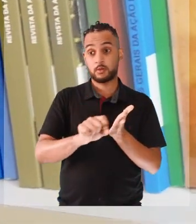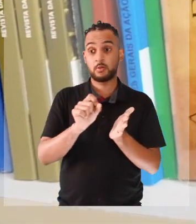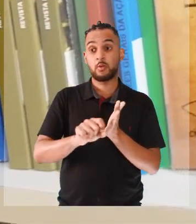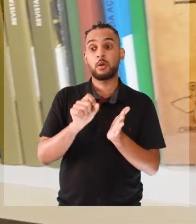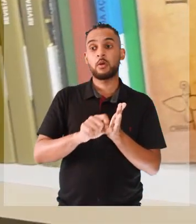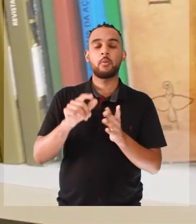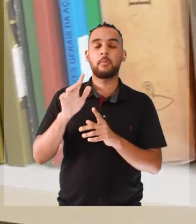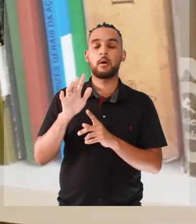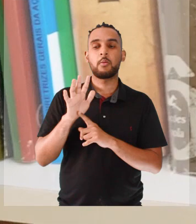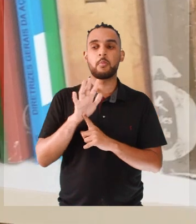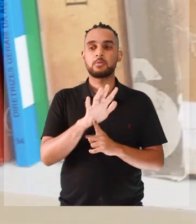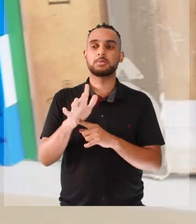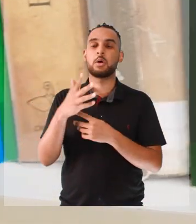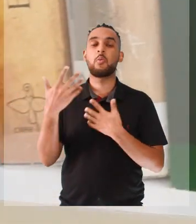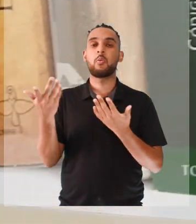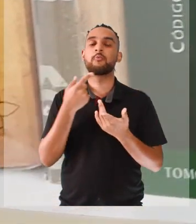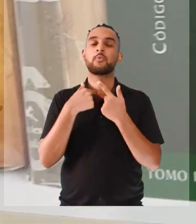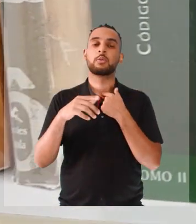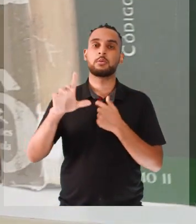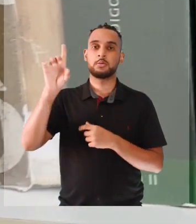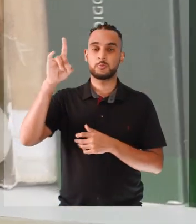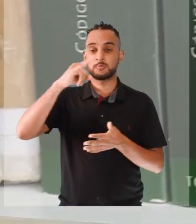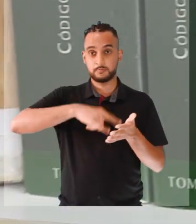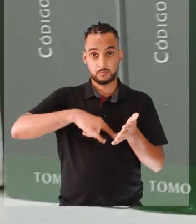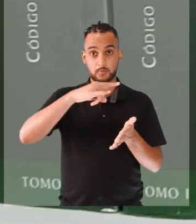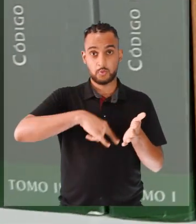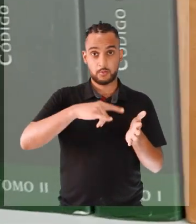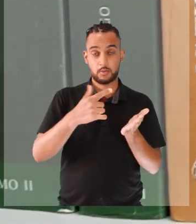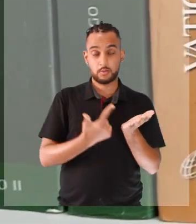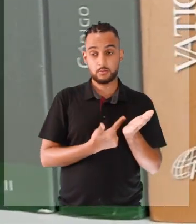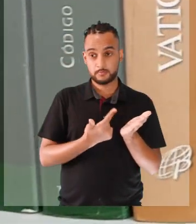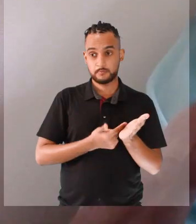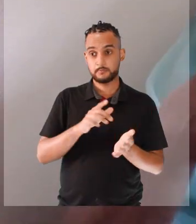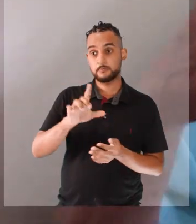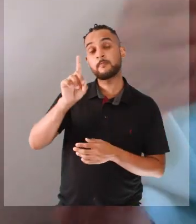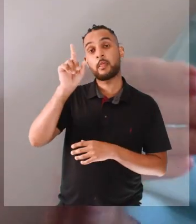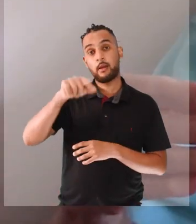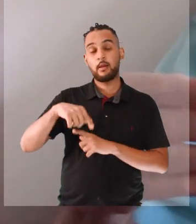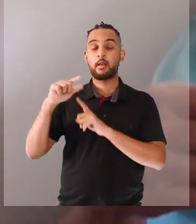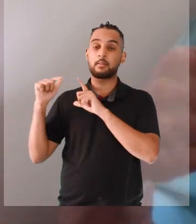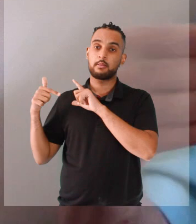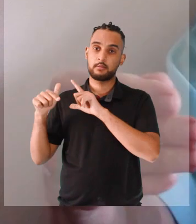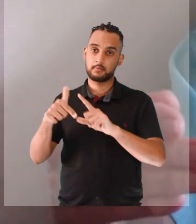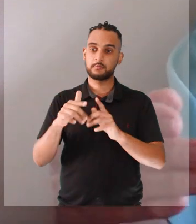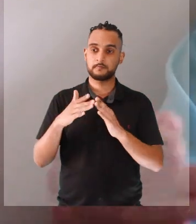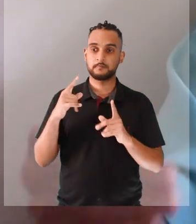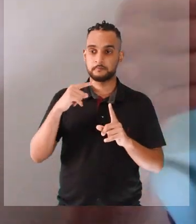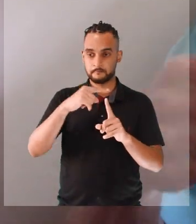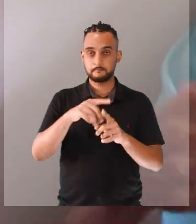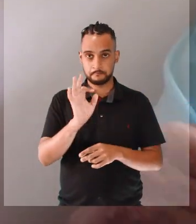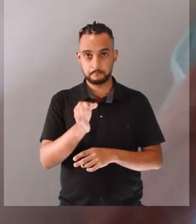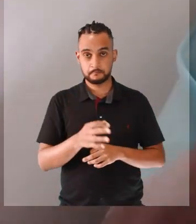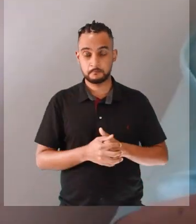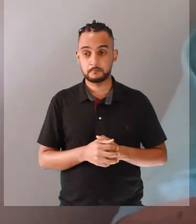da tradição da Igreja e que foram escritos para interpretar a vontade de Deus. Os documentos bíblicos